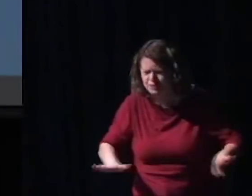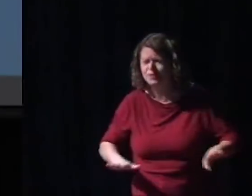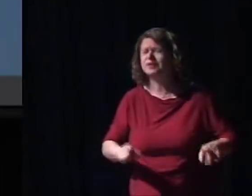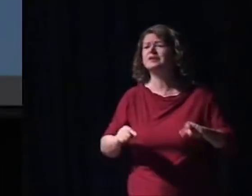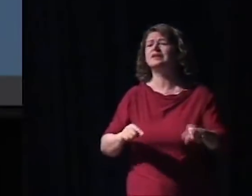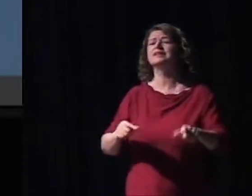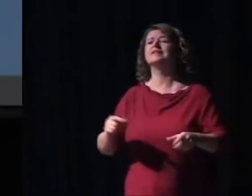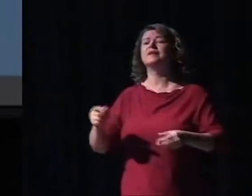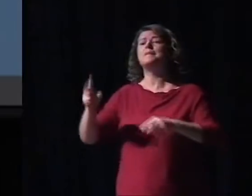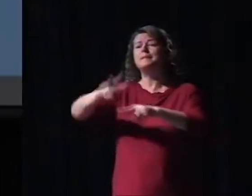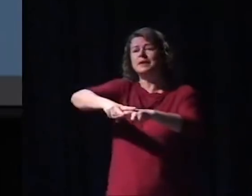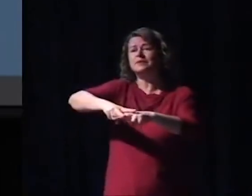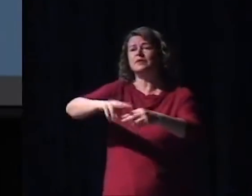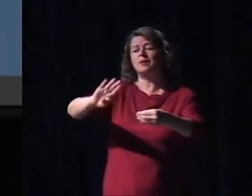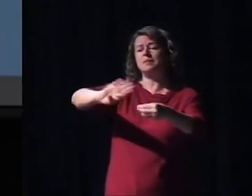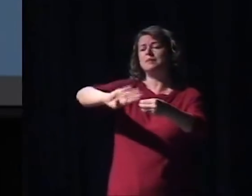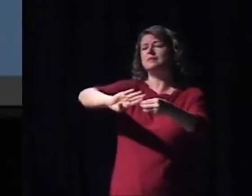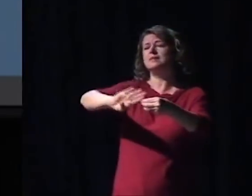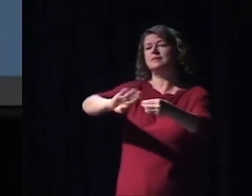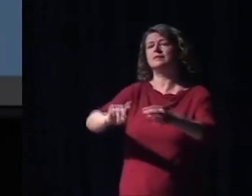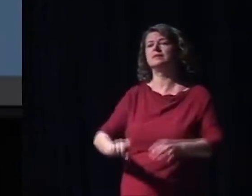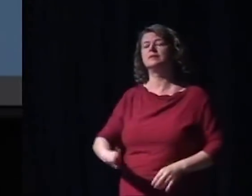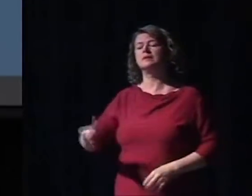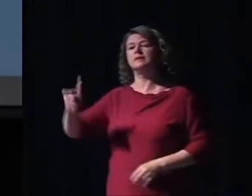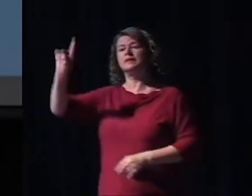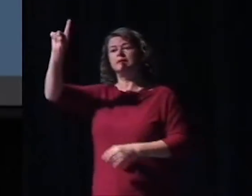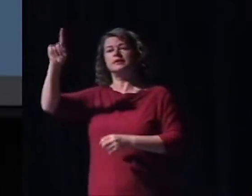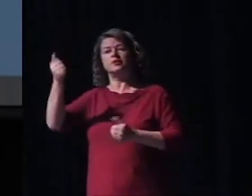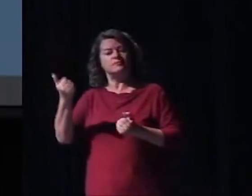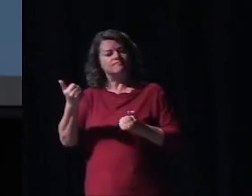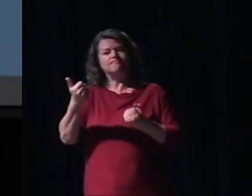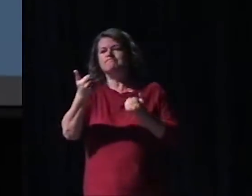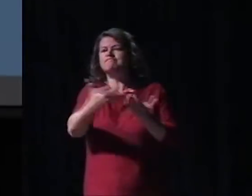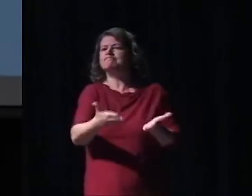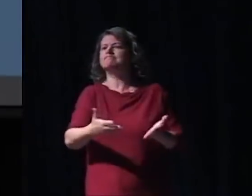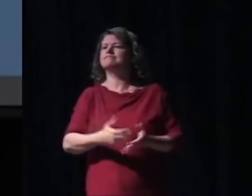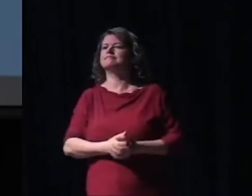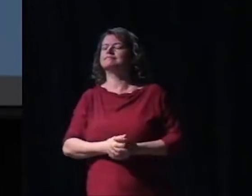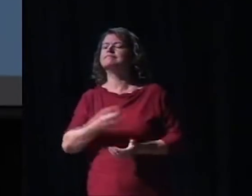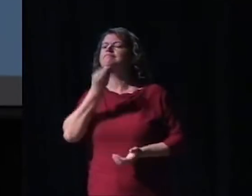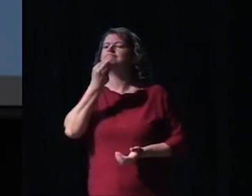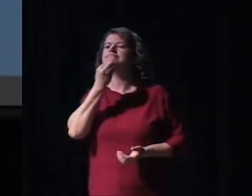Babilônia. Deus manda ele de volta do Iraque para Israel, para governar Israel.